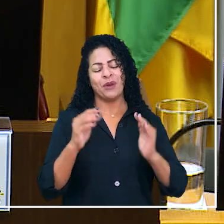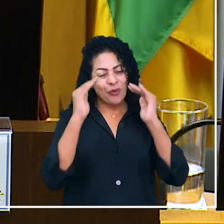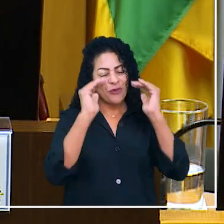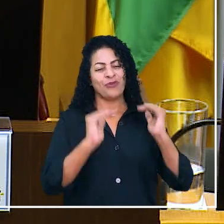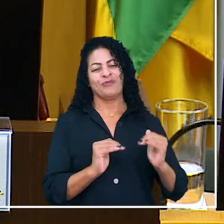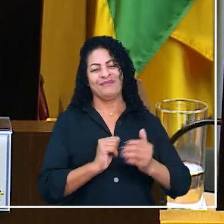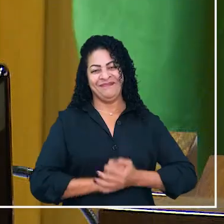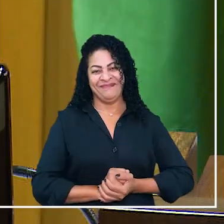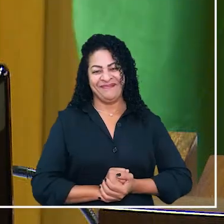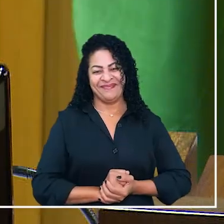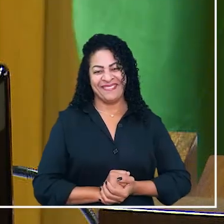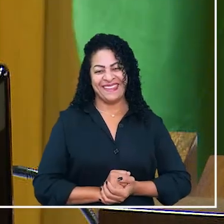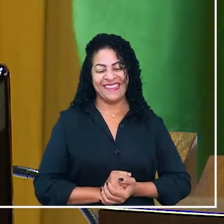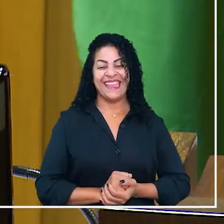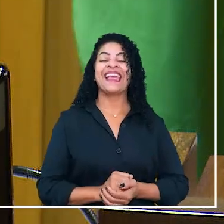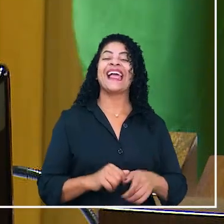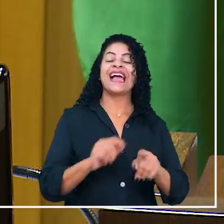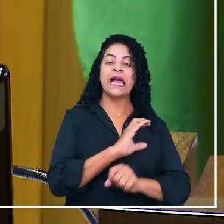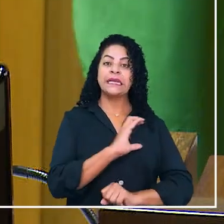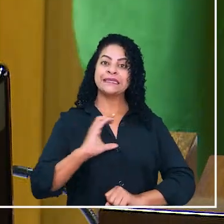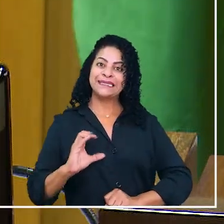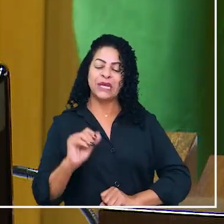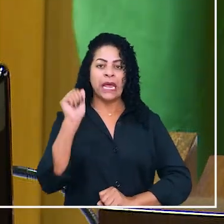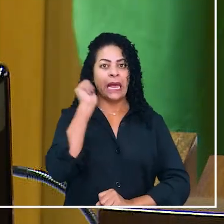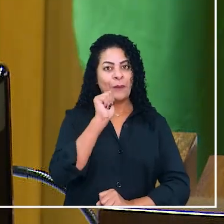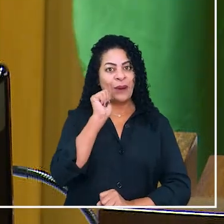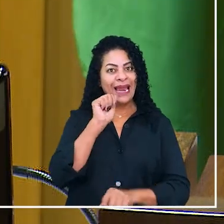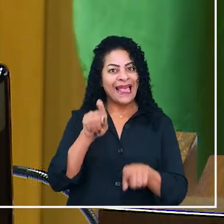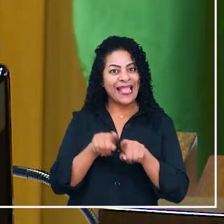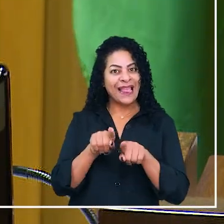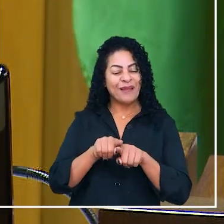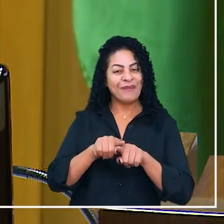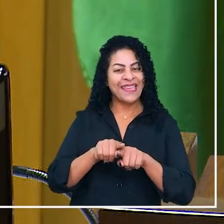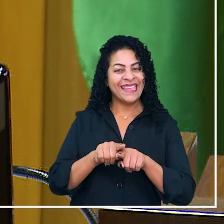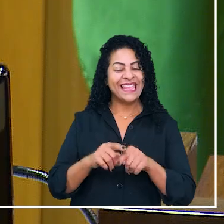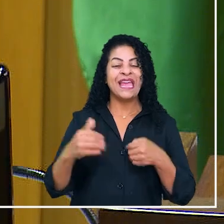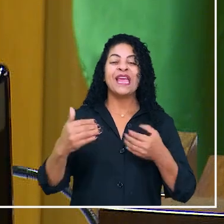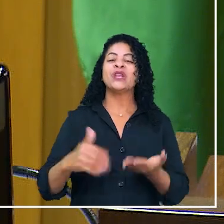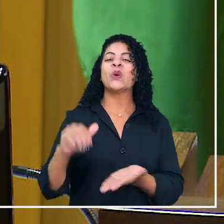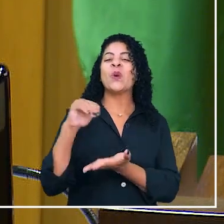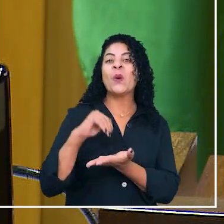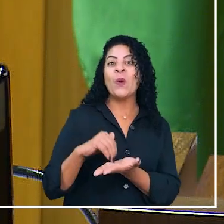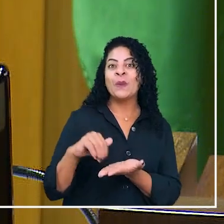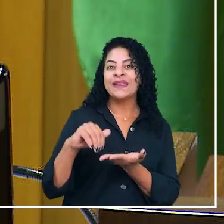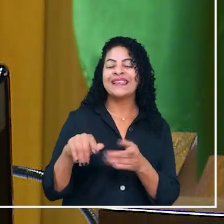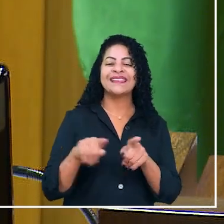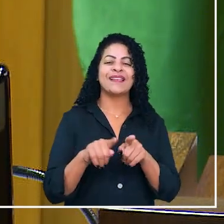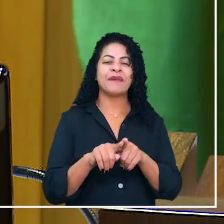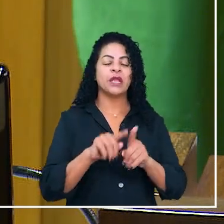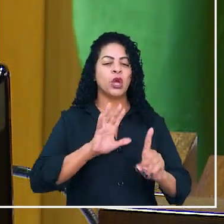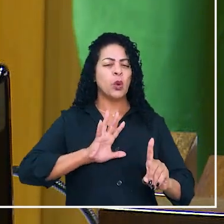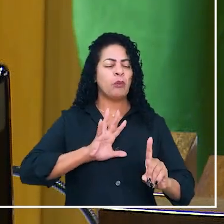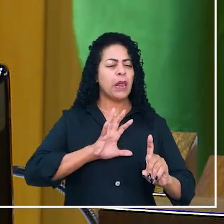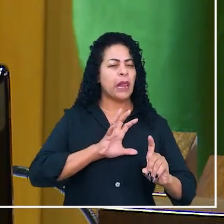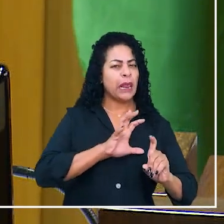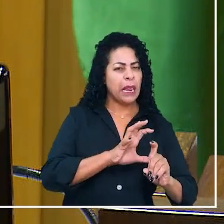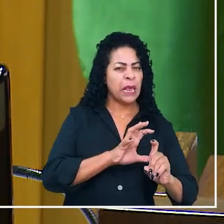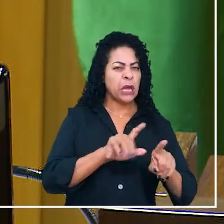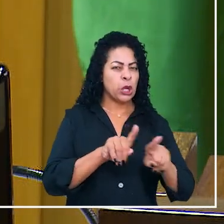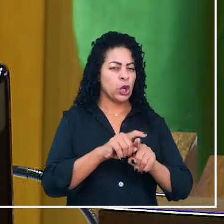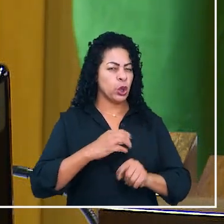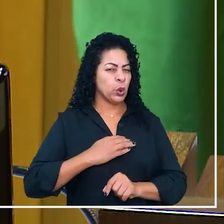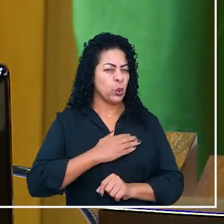dever fazer isso. A coordenadora do Comitê de Prevenção e Enfrentamento do Assédio Moral, do Assédio Sexual e